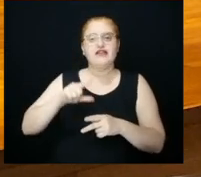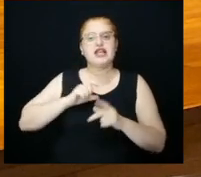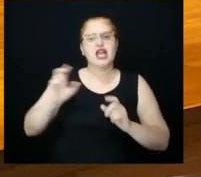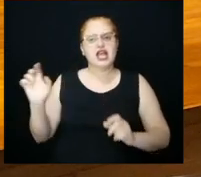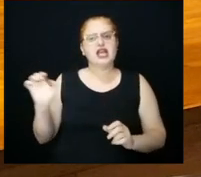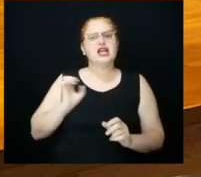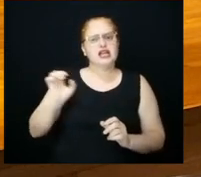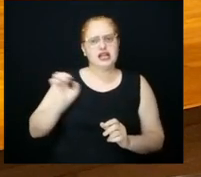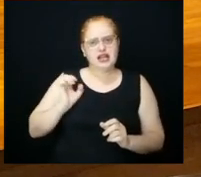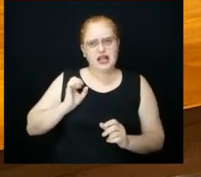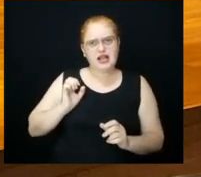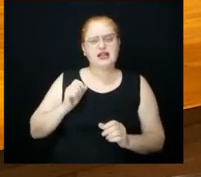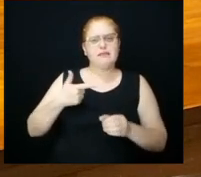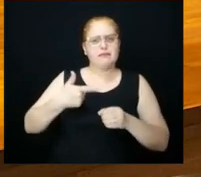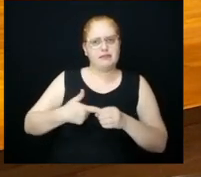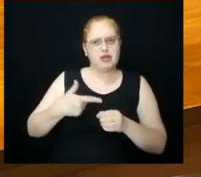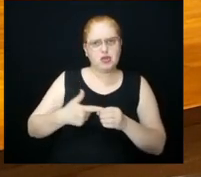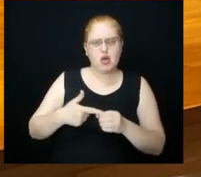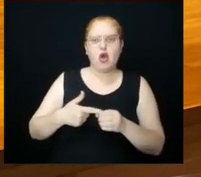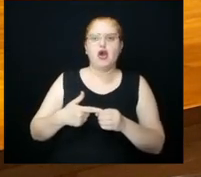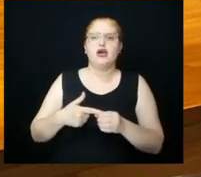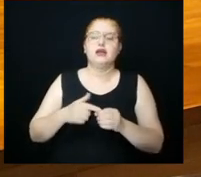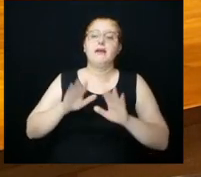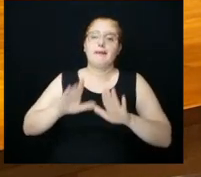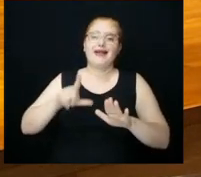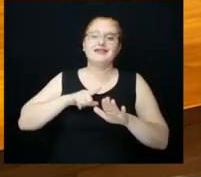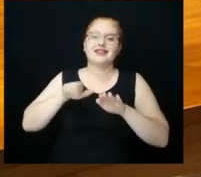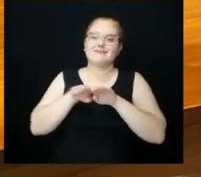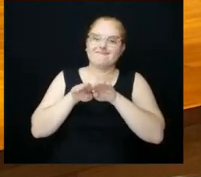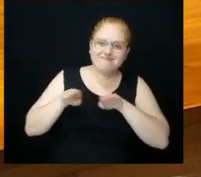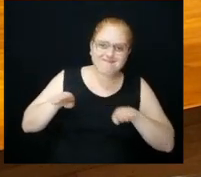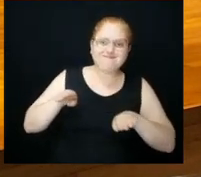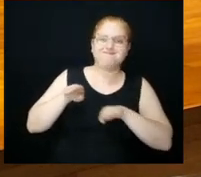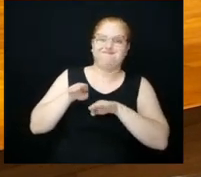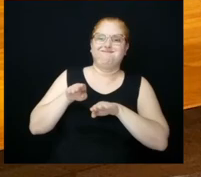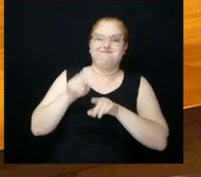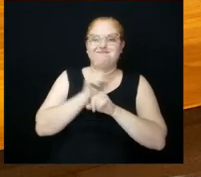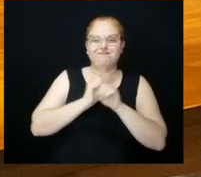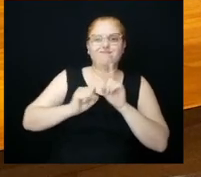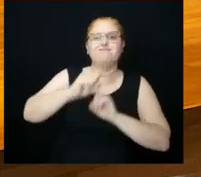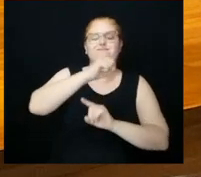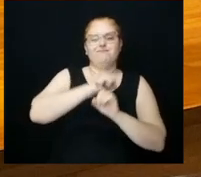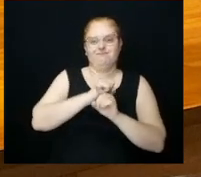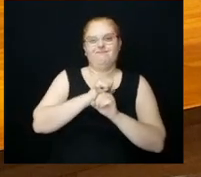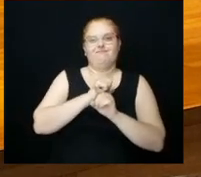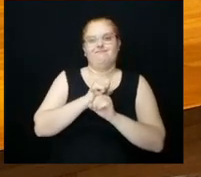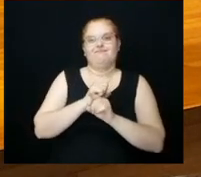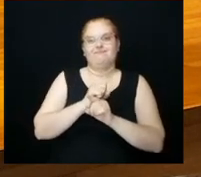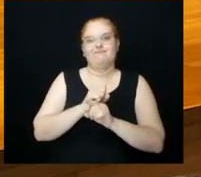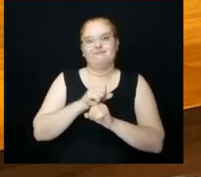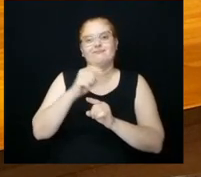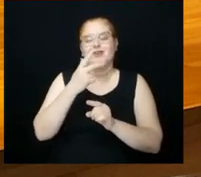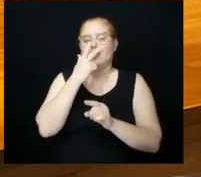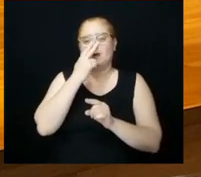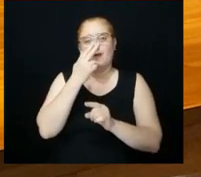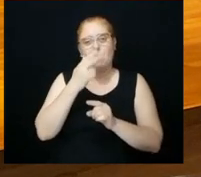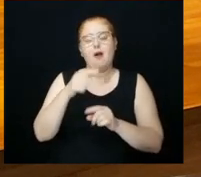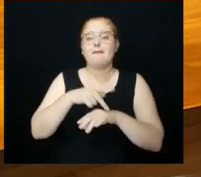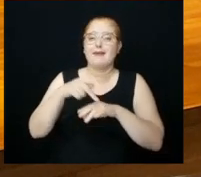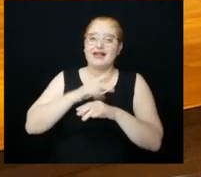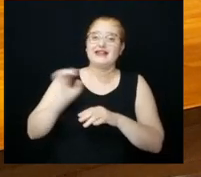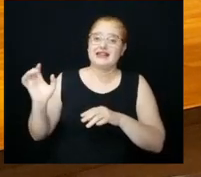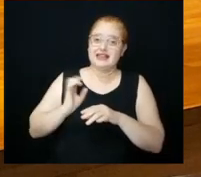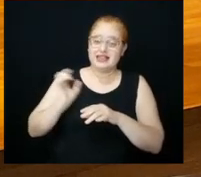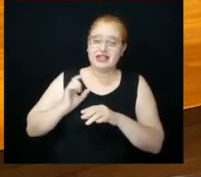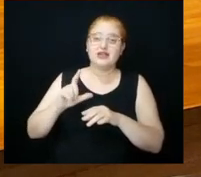e em contraponto, com muita desigualdade social. Então, como todo, né, país muito rico, tem também um outro lado